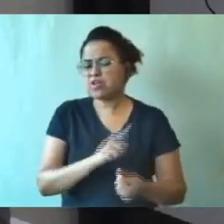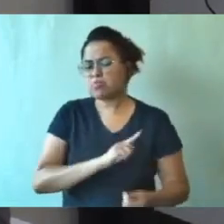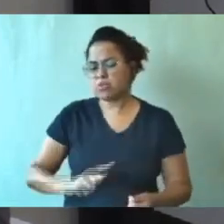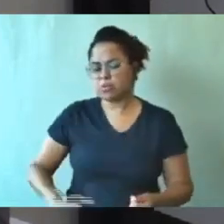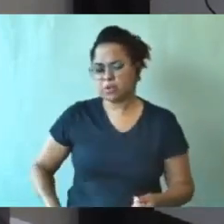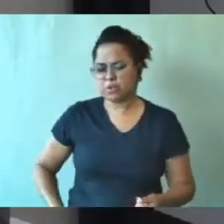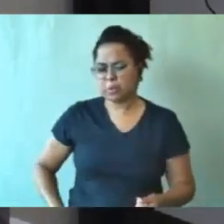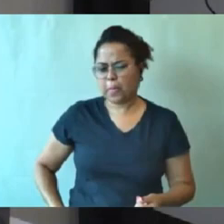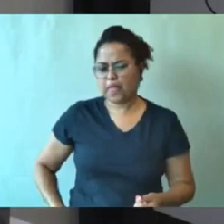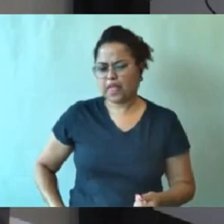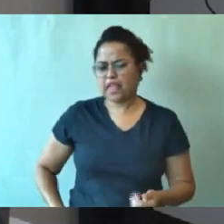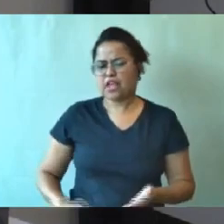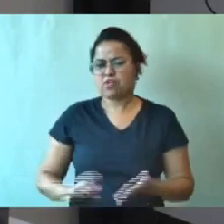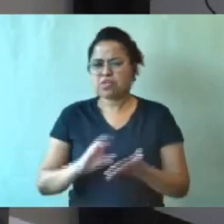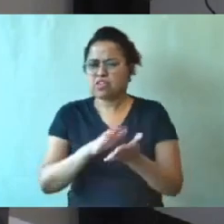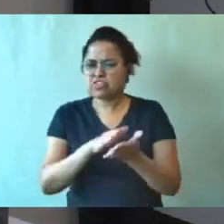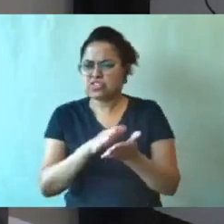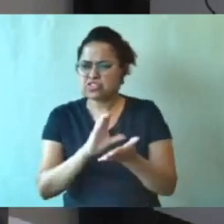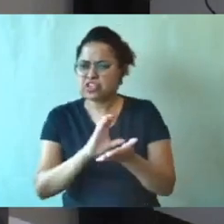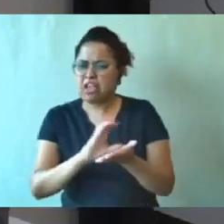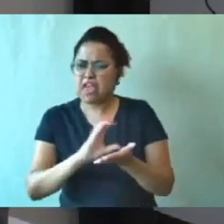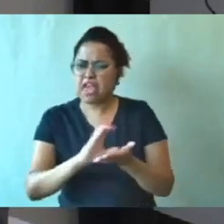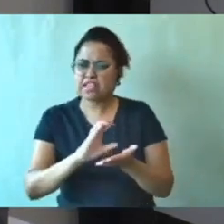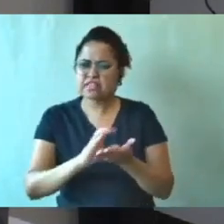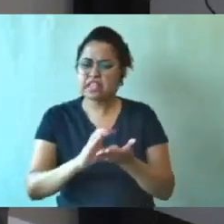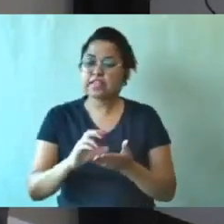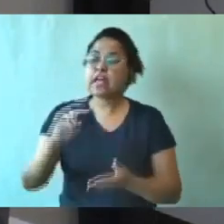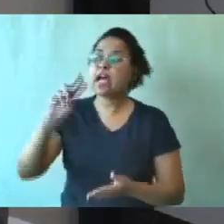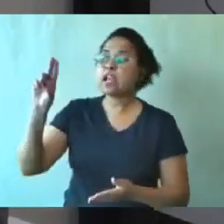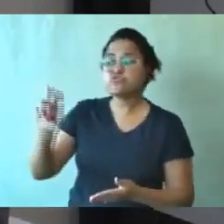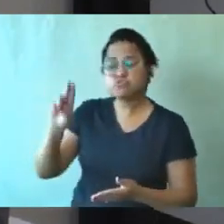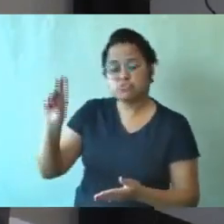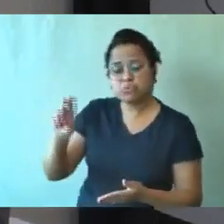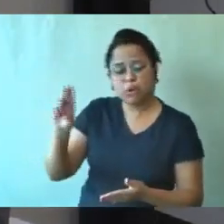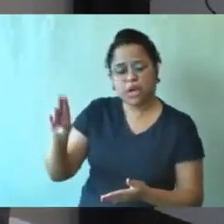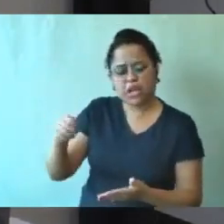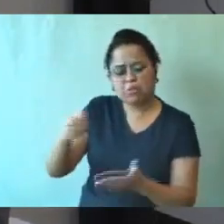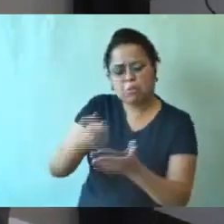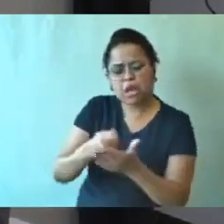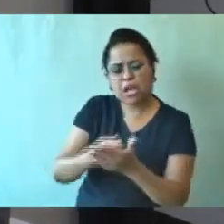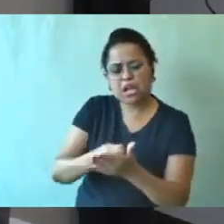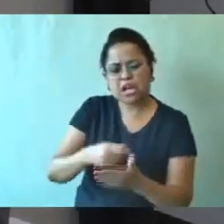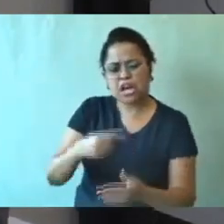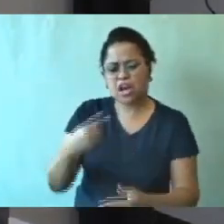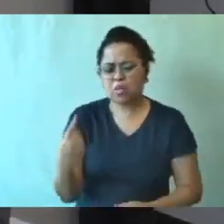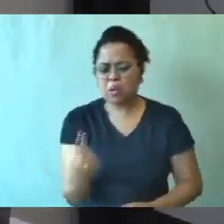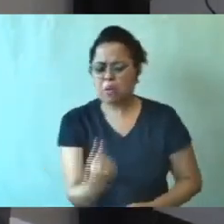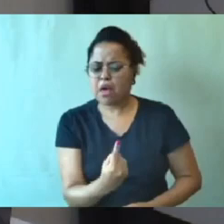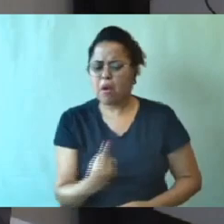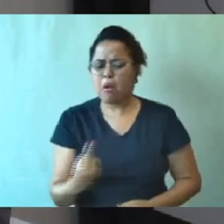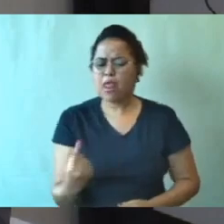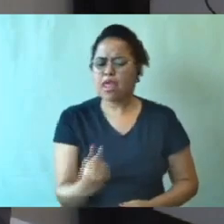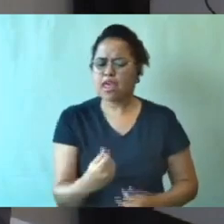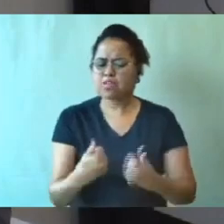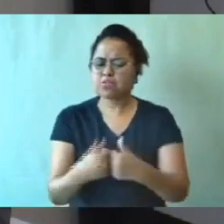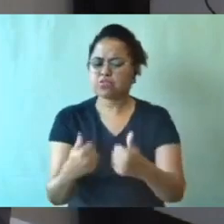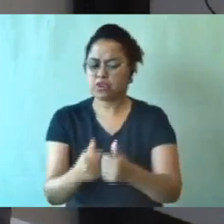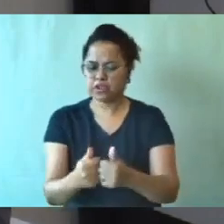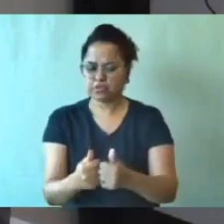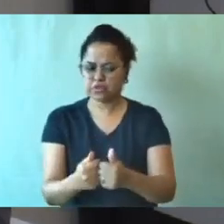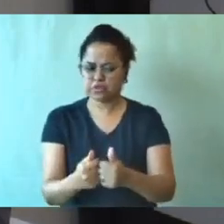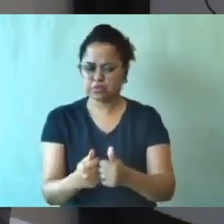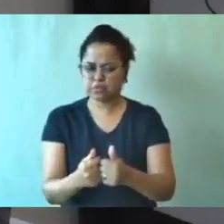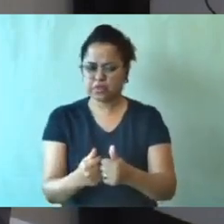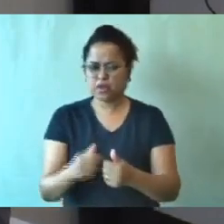o que estava acontecendo de usuário pagando transporte na roleta, né? Ou na roleta, ou no Begabus, enfim. Mas não tinha